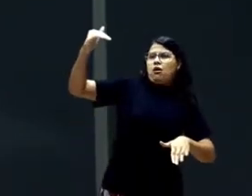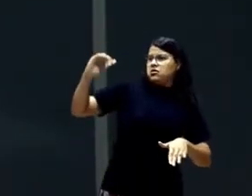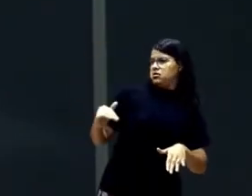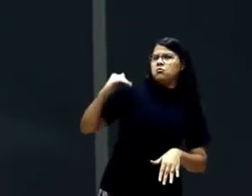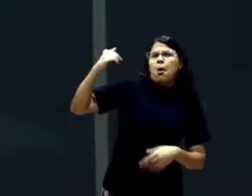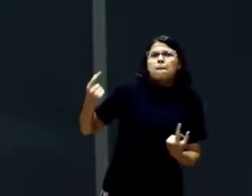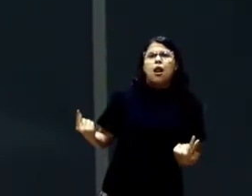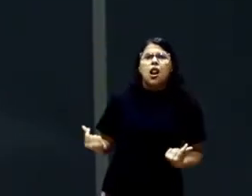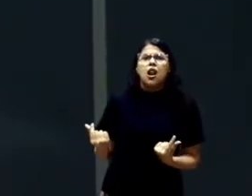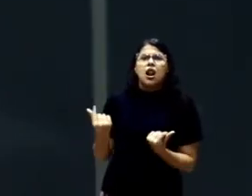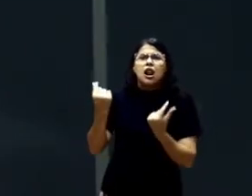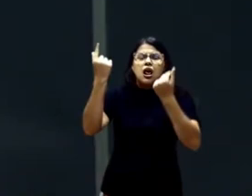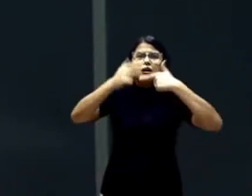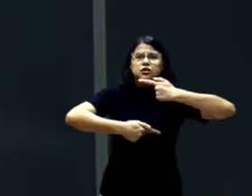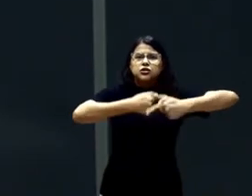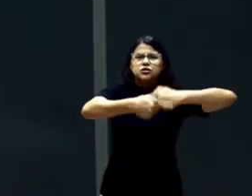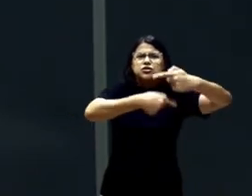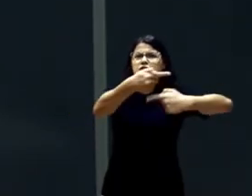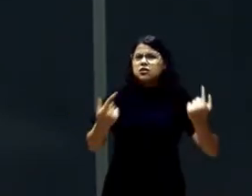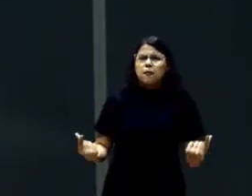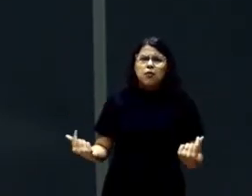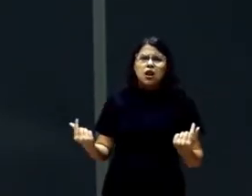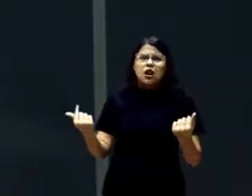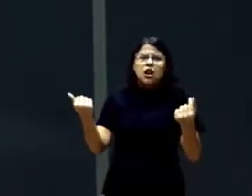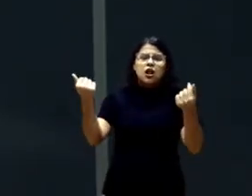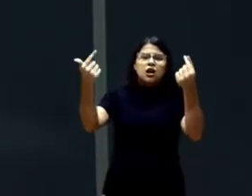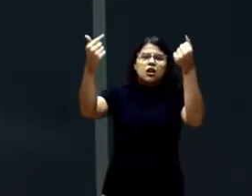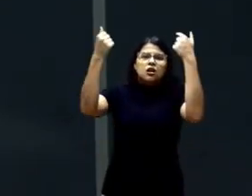Gerações e gerações.